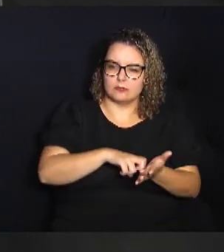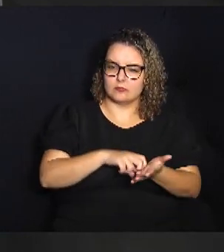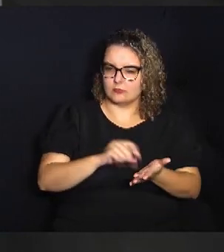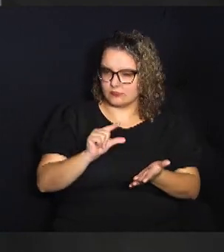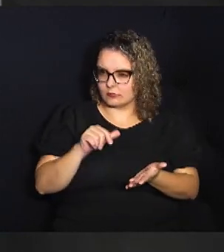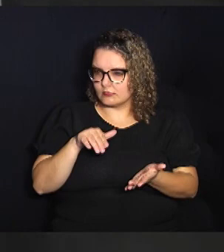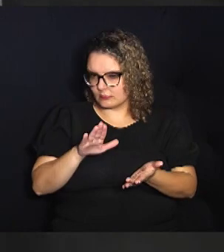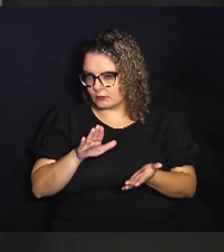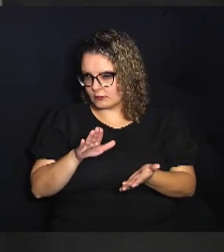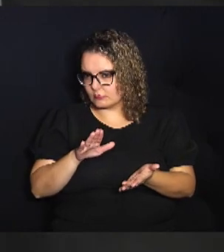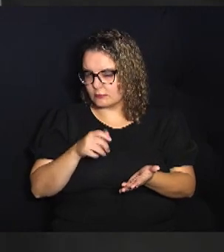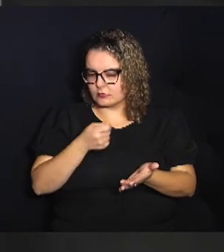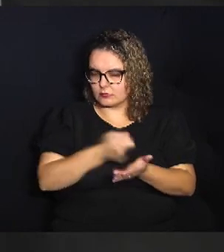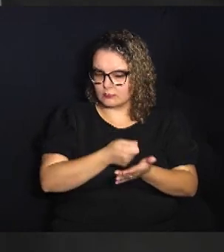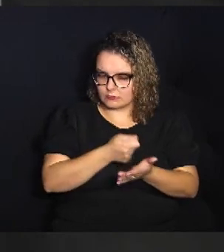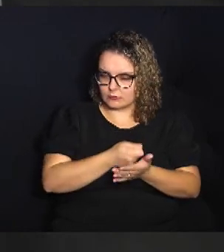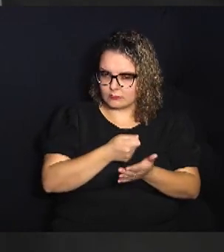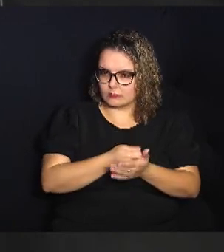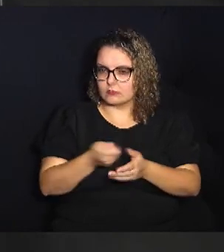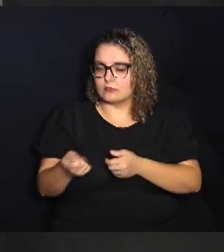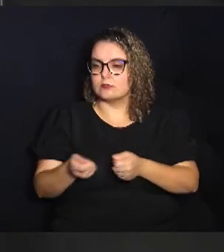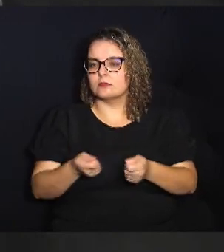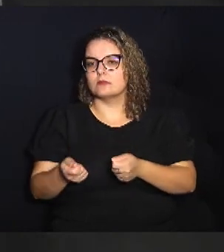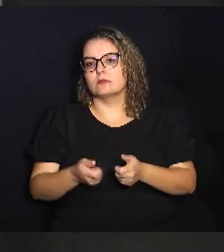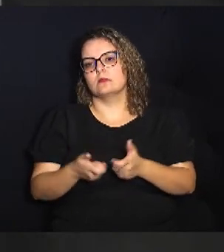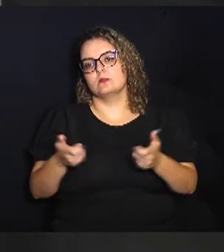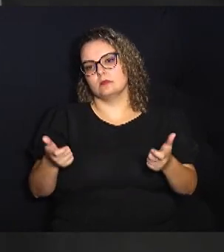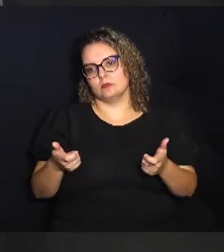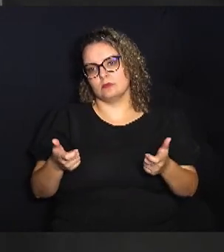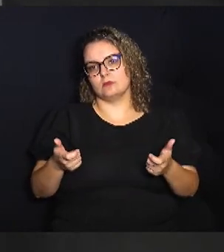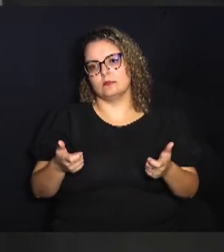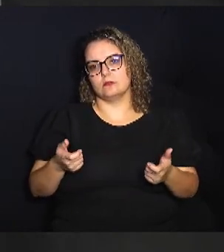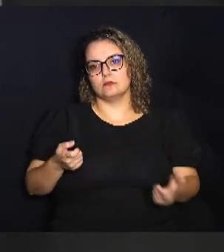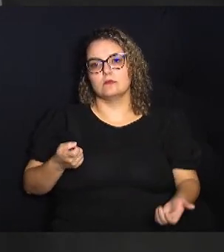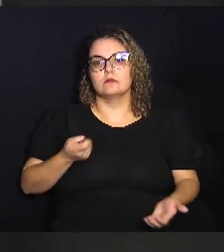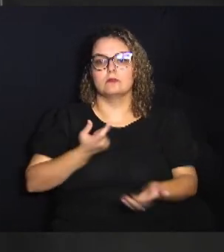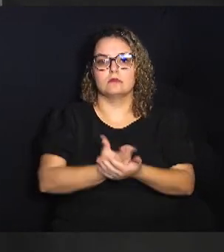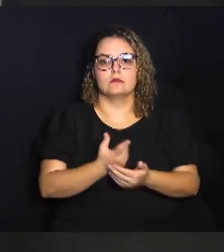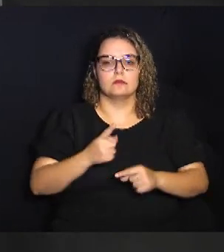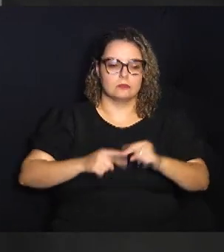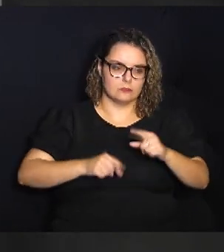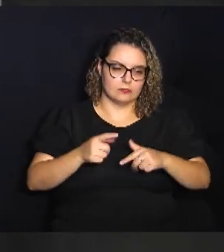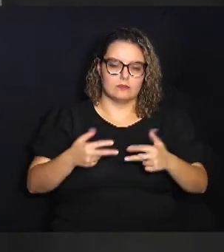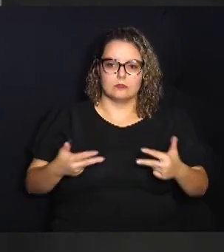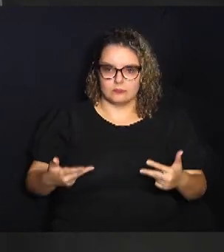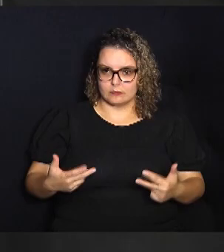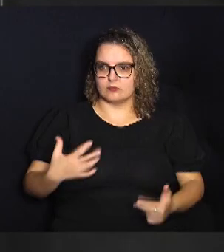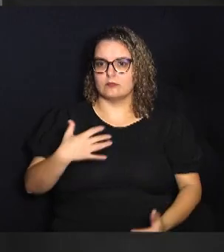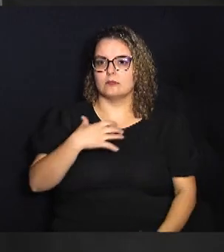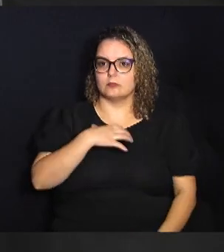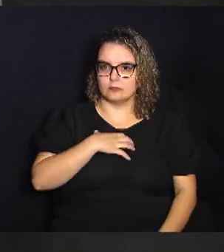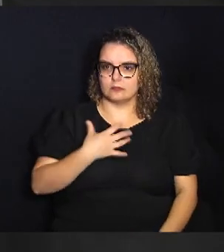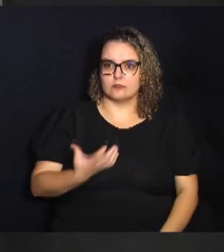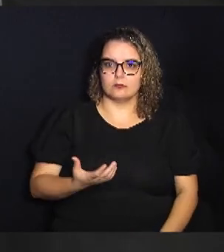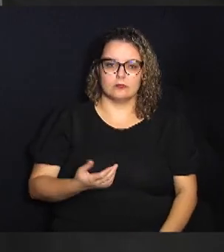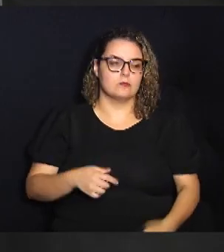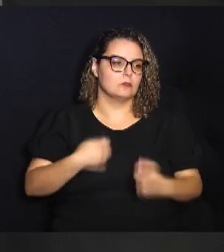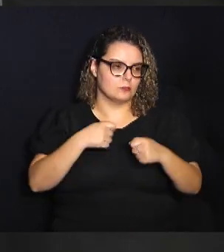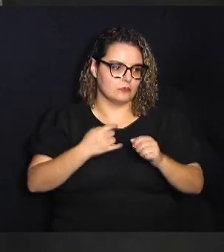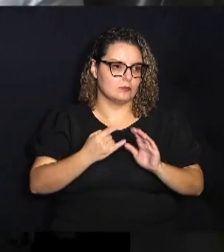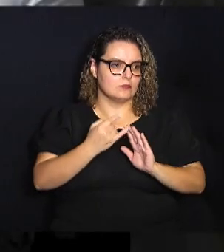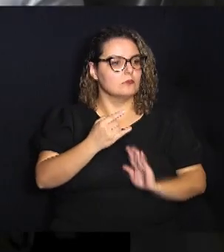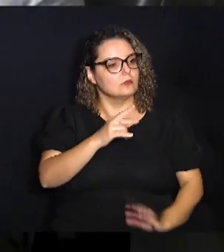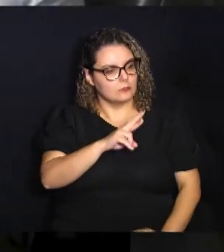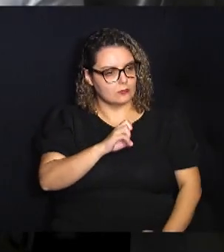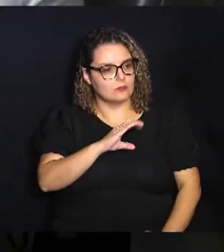e haja um pouco mais de rigor e controle na questão da compra desses produtos. De maneira que, se for. Ou seja, tem que pegar o